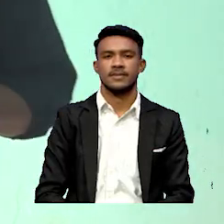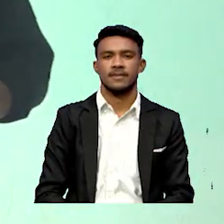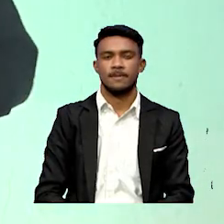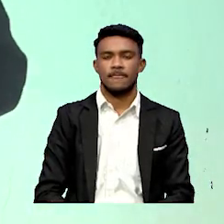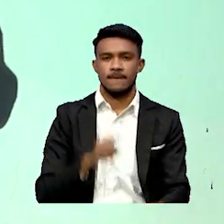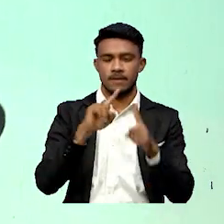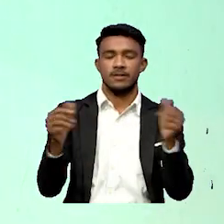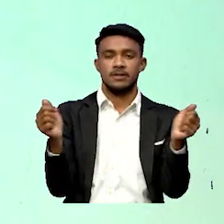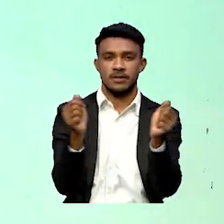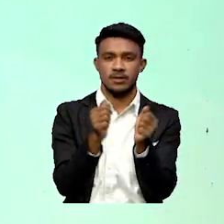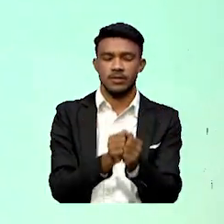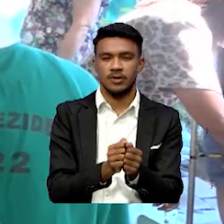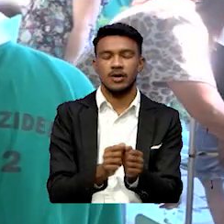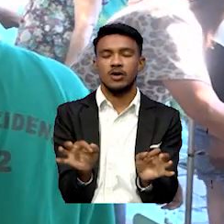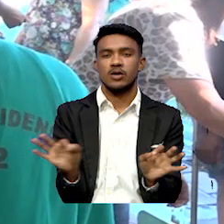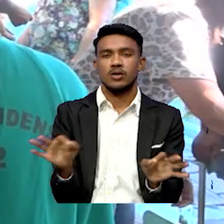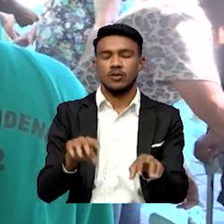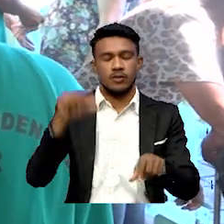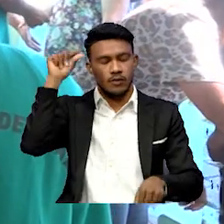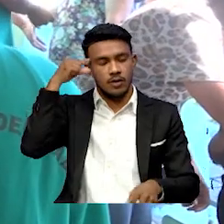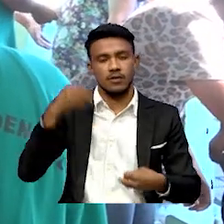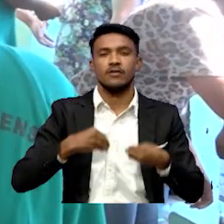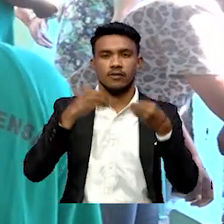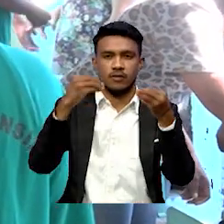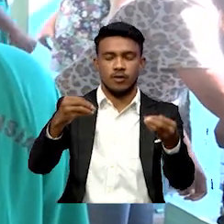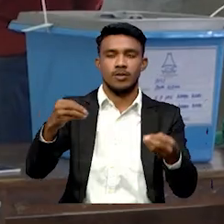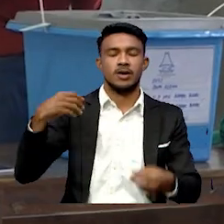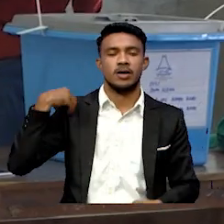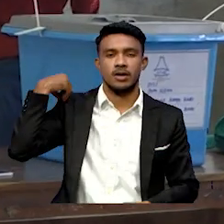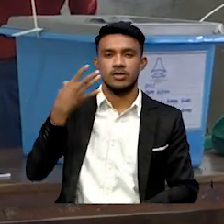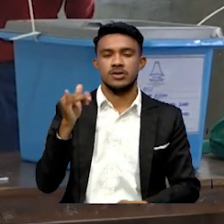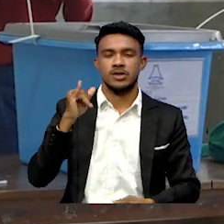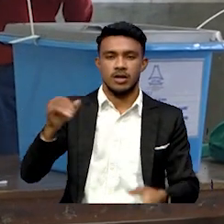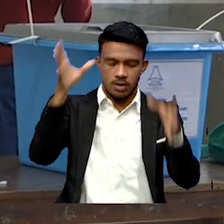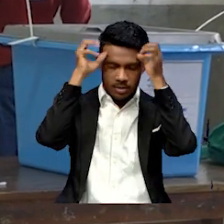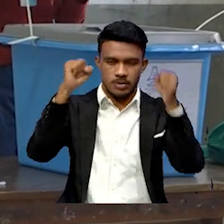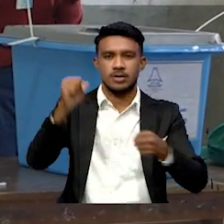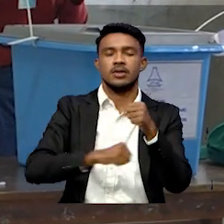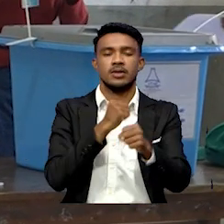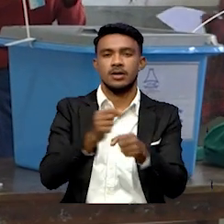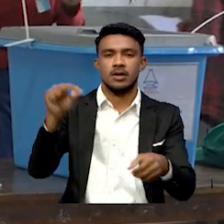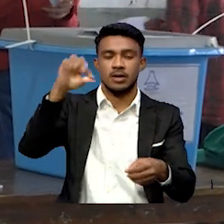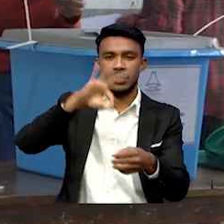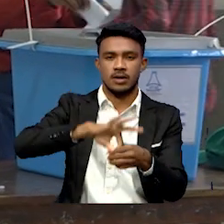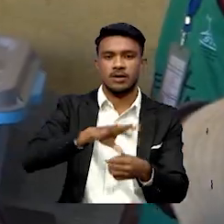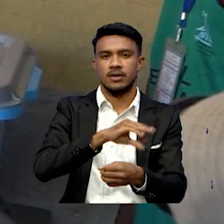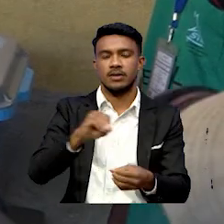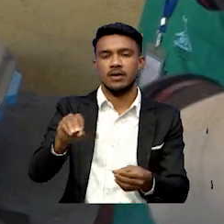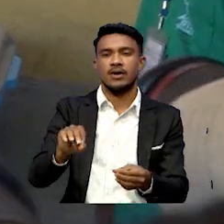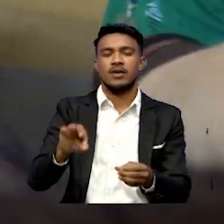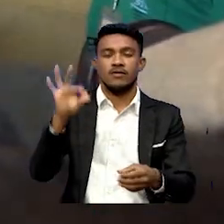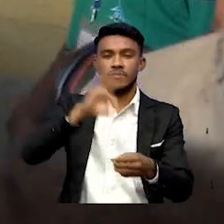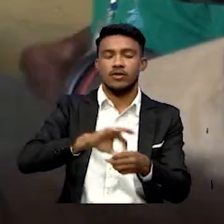Relaciona a subvenção nebe governo fo ba candidato Cira e eleição presidencial tina ne e nebe cada voto ida reta dólar americano